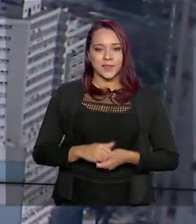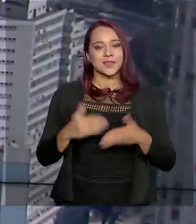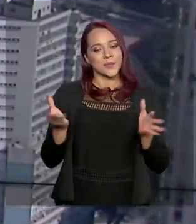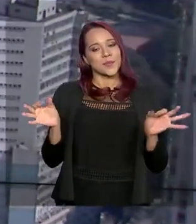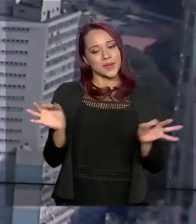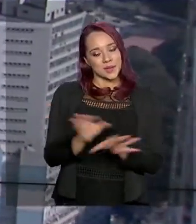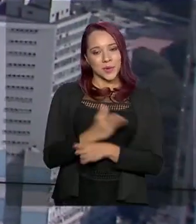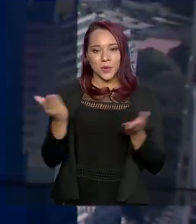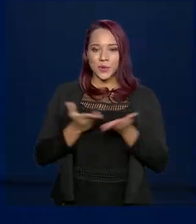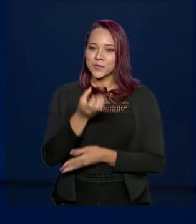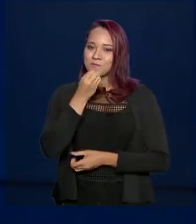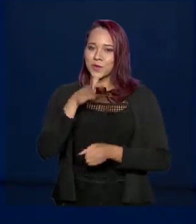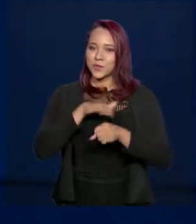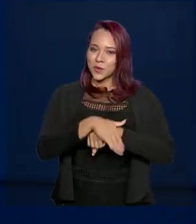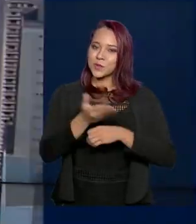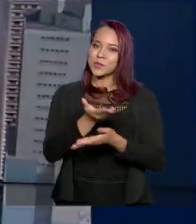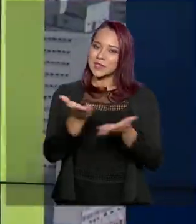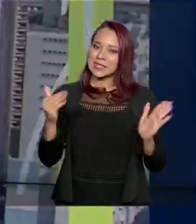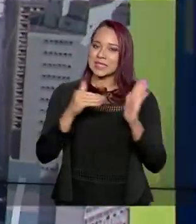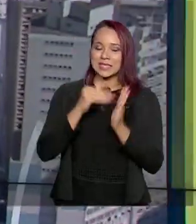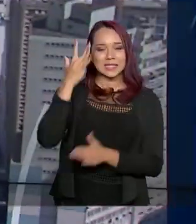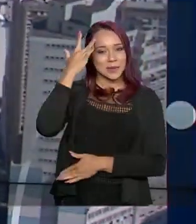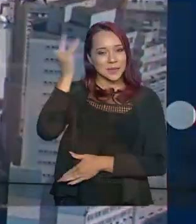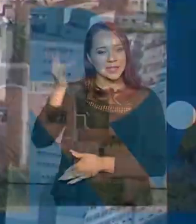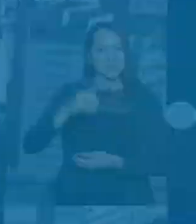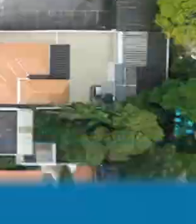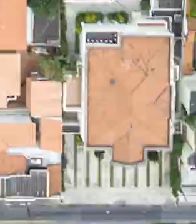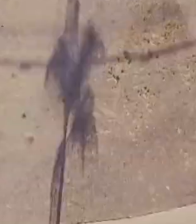gente fica por aqui. Boa noite para você e até amanhã.